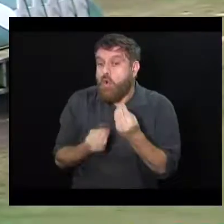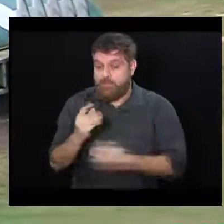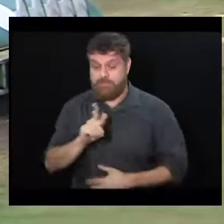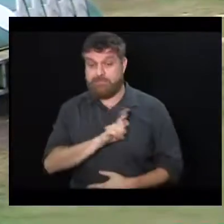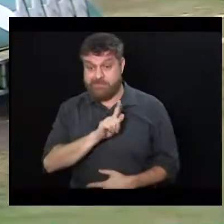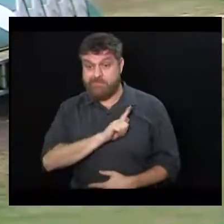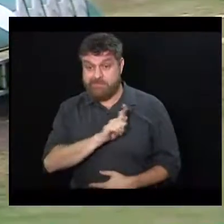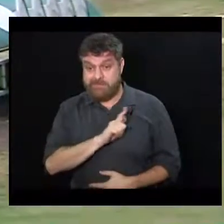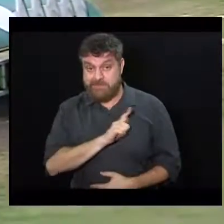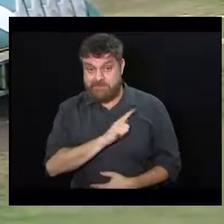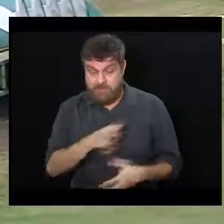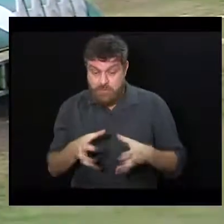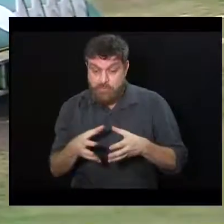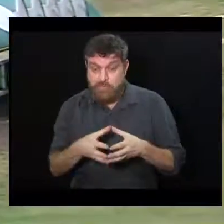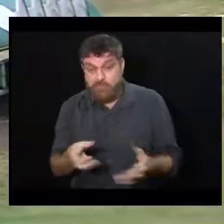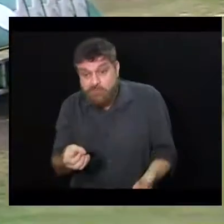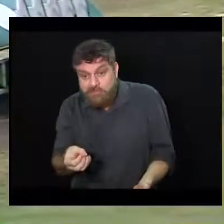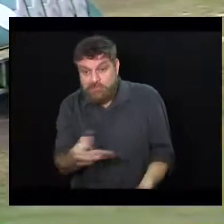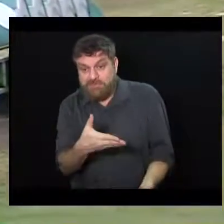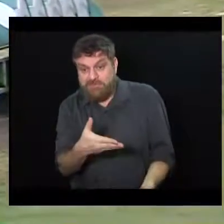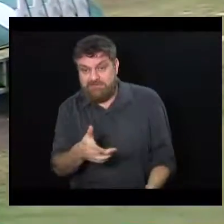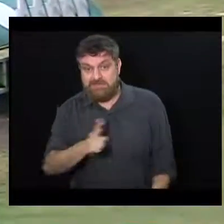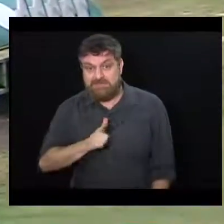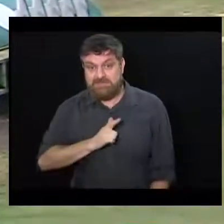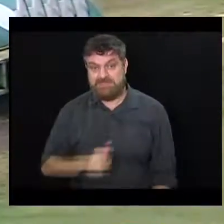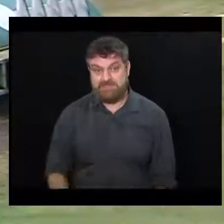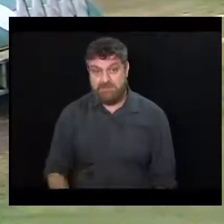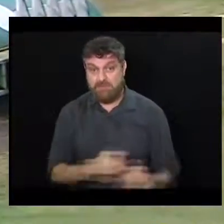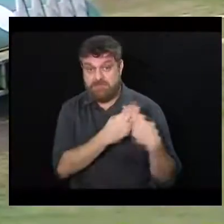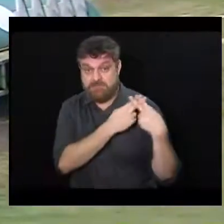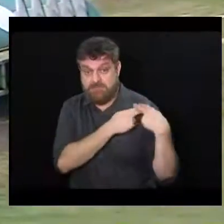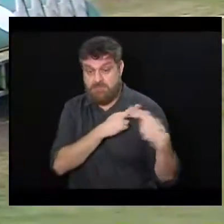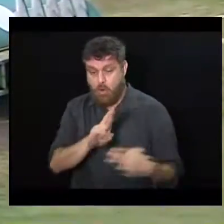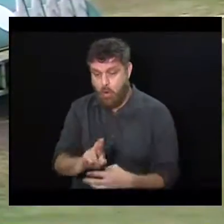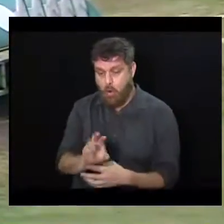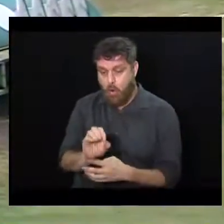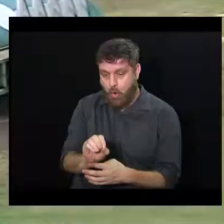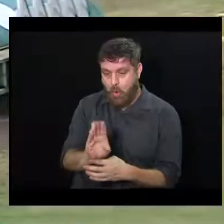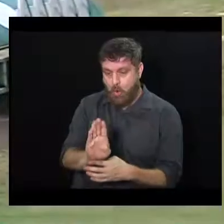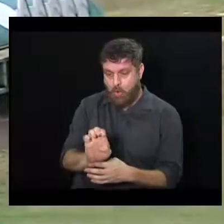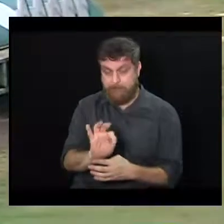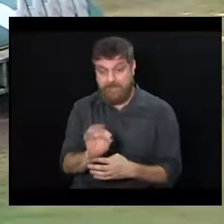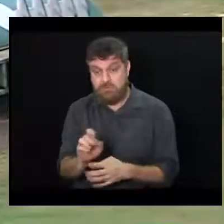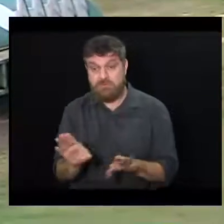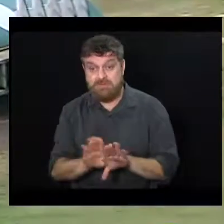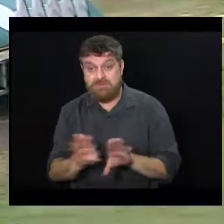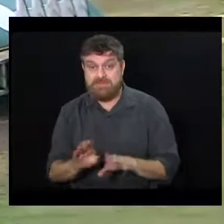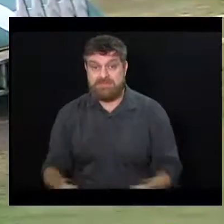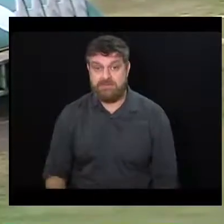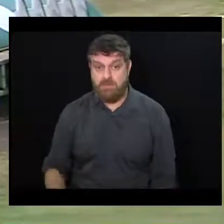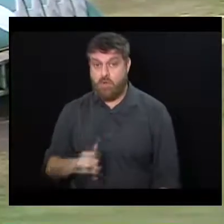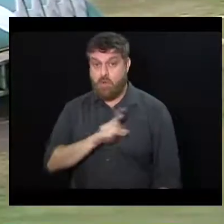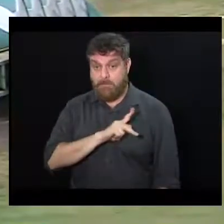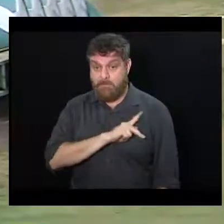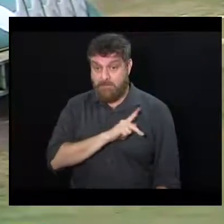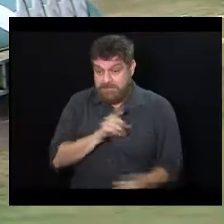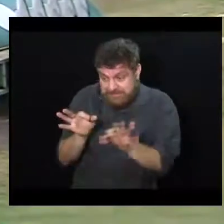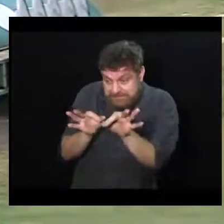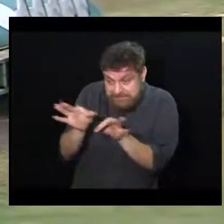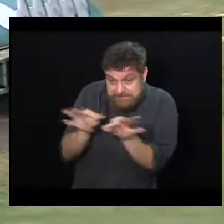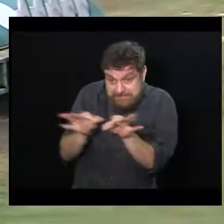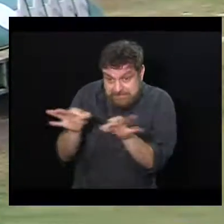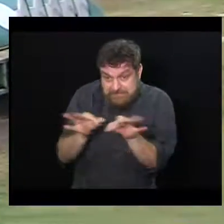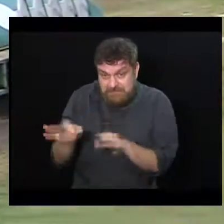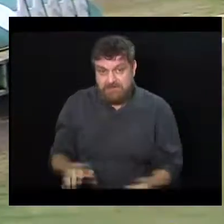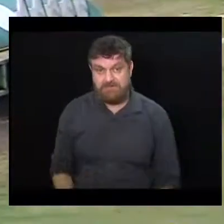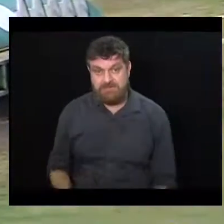Guarani do novo treinador, o técnico Roberto Fonseca. O Palmeiras, do técnico Filipão, também segue se preparando, evidentemente,